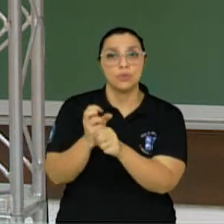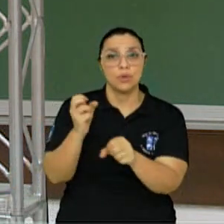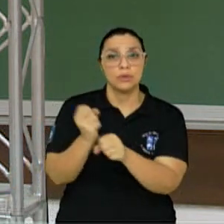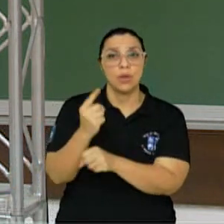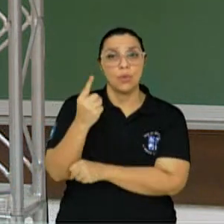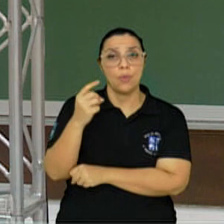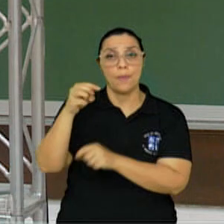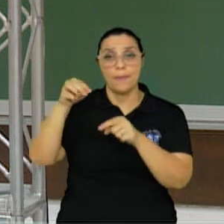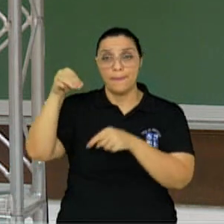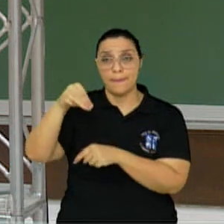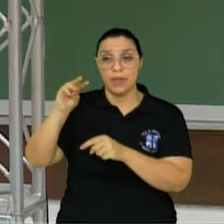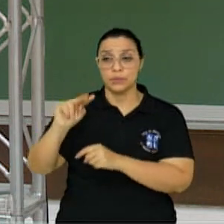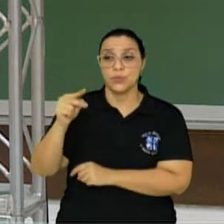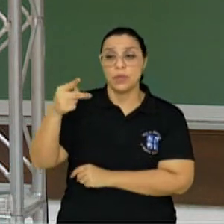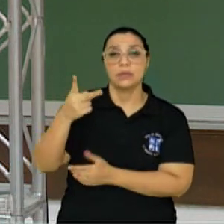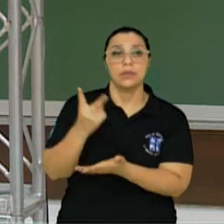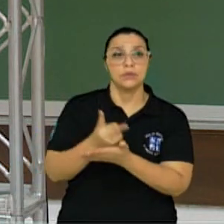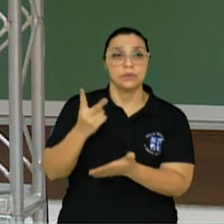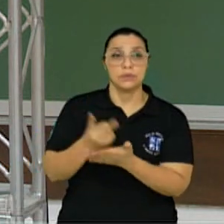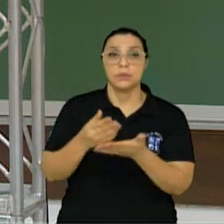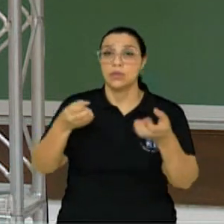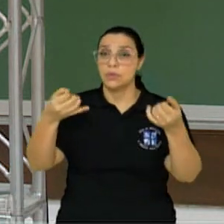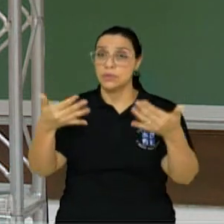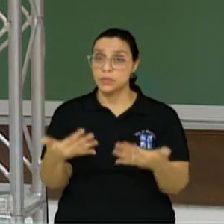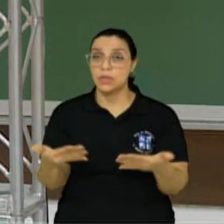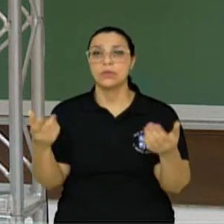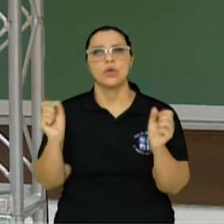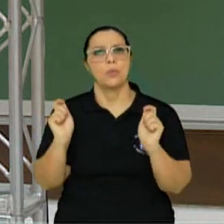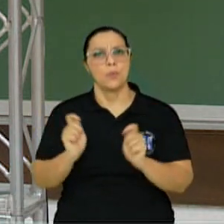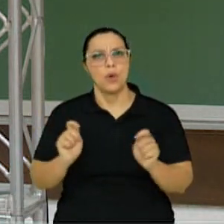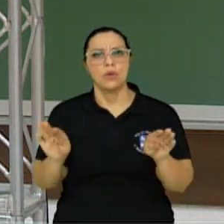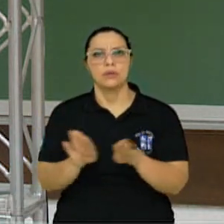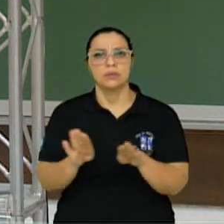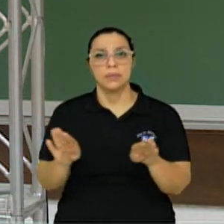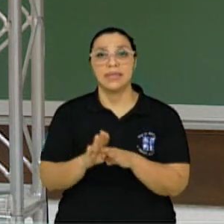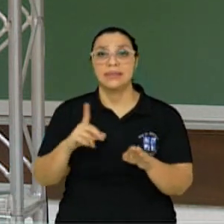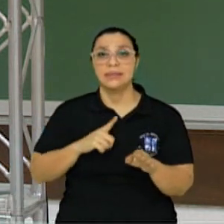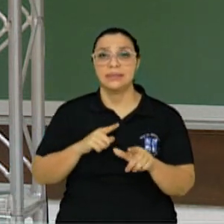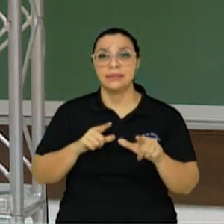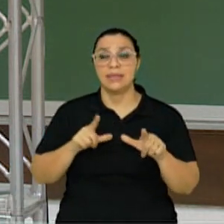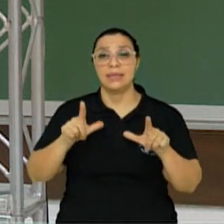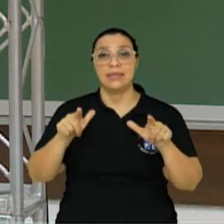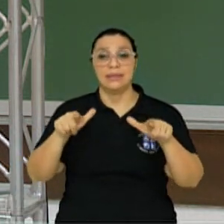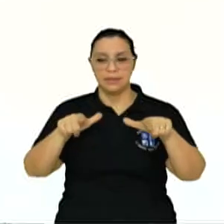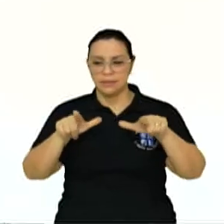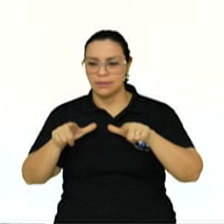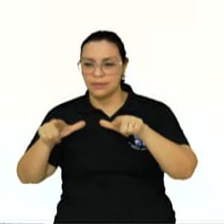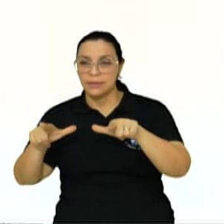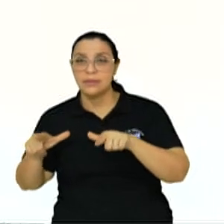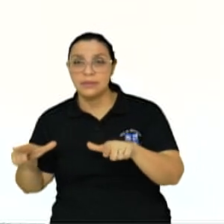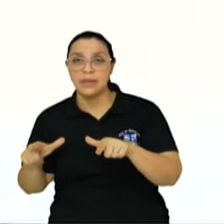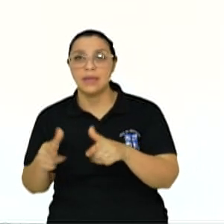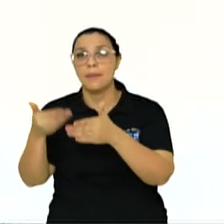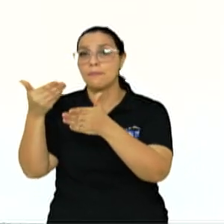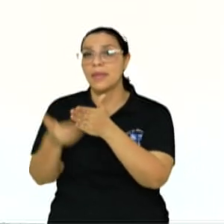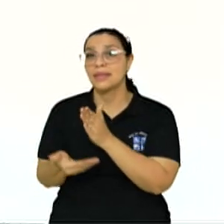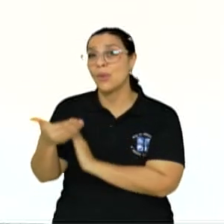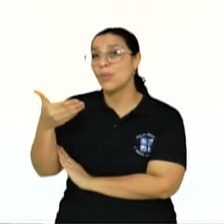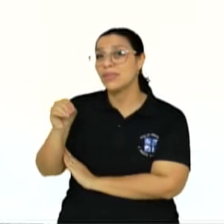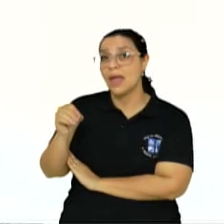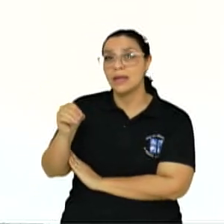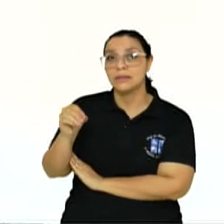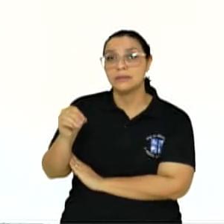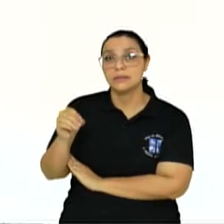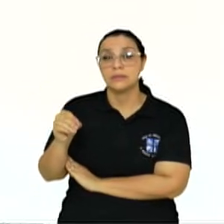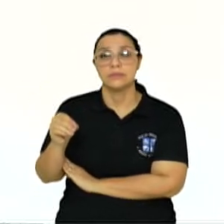1 metro quadrado. Supondo que possa haver 10 lotes de telhas desperdiçadas, ou seja,